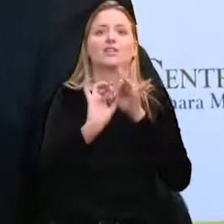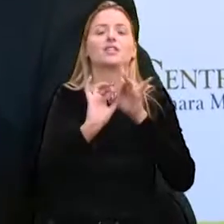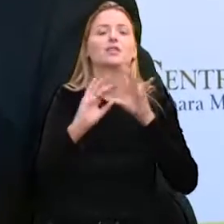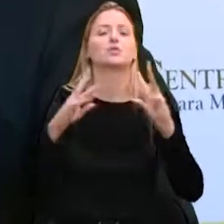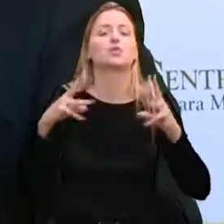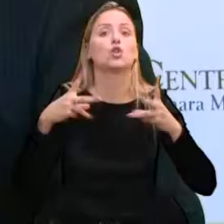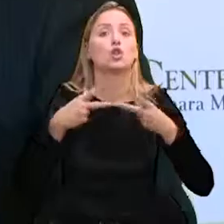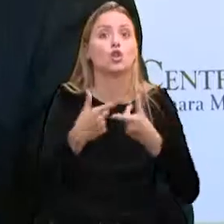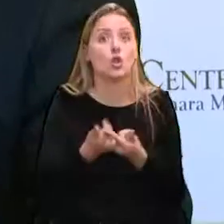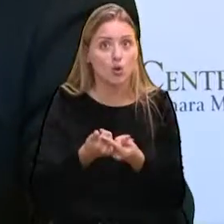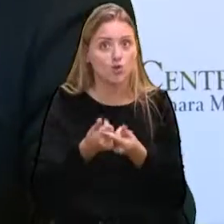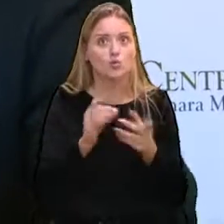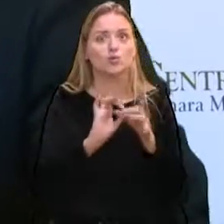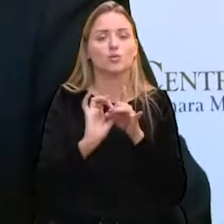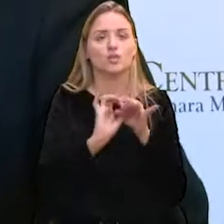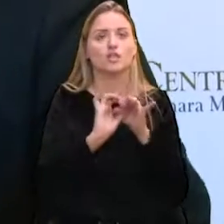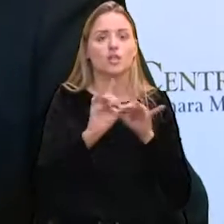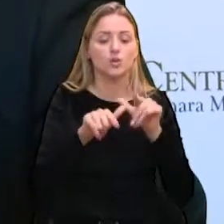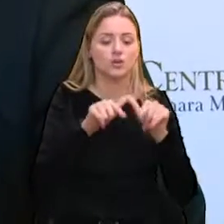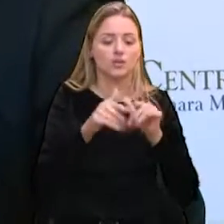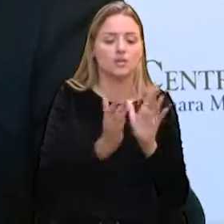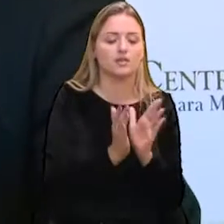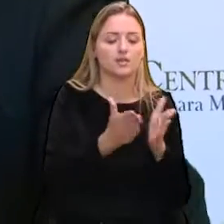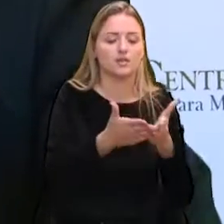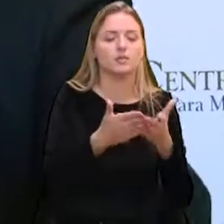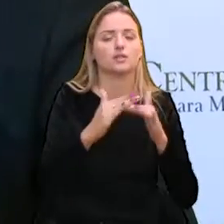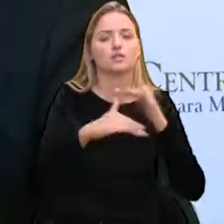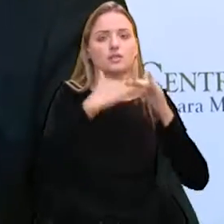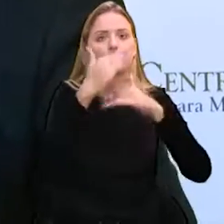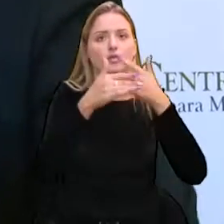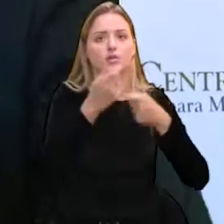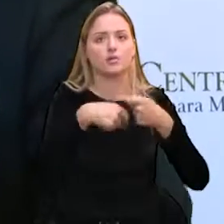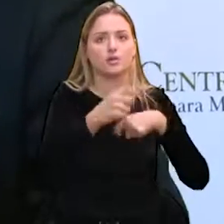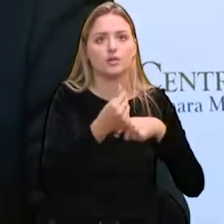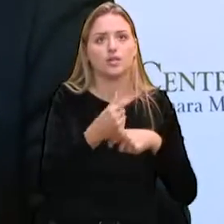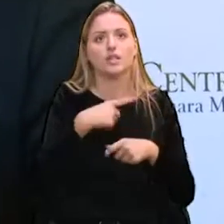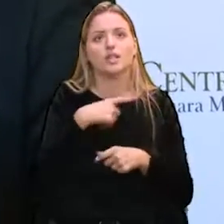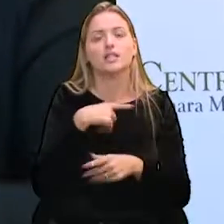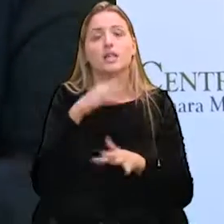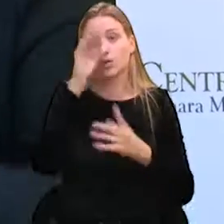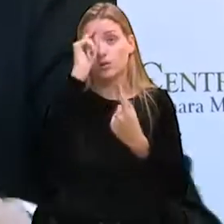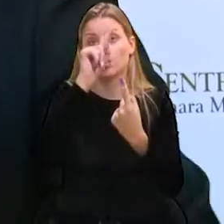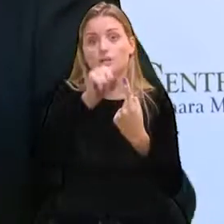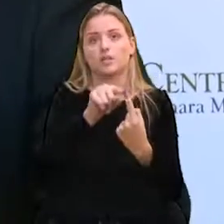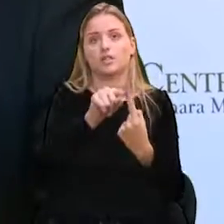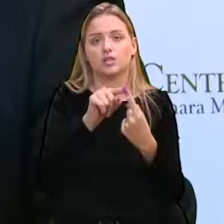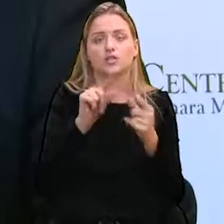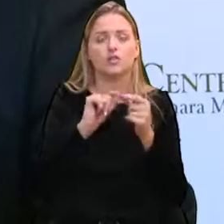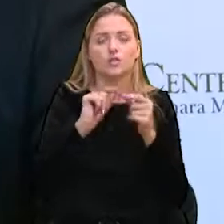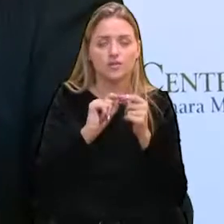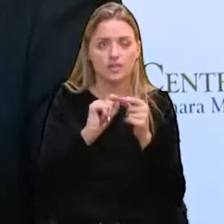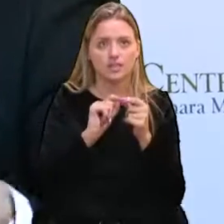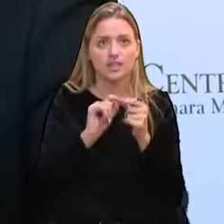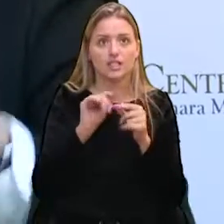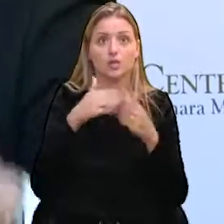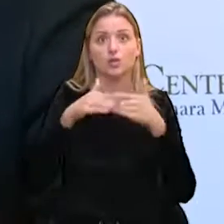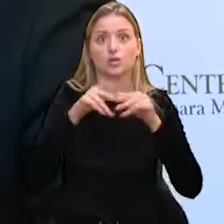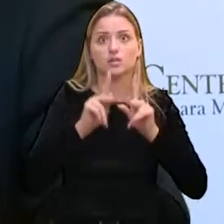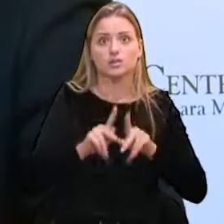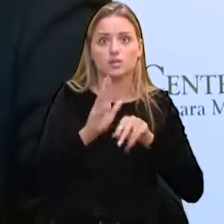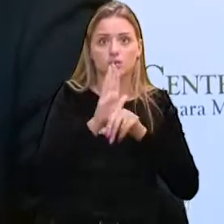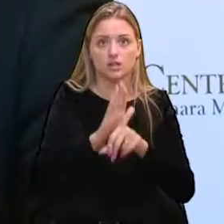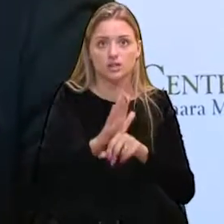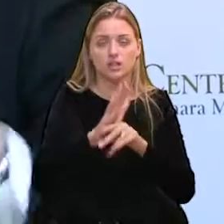todos irmanados. Então, o trabalho da Comissão de Desenvolvimento Econômico, ele tem esse escopo, esse objetivo, reunir todos os atores e colocar